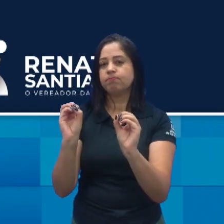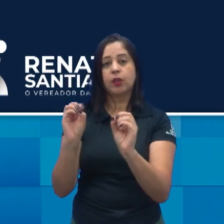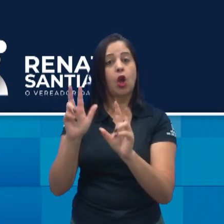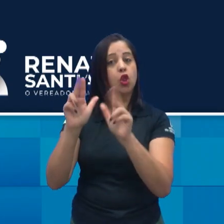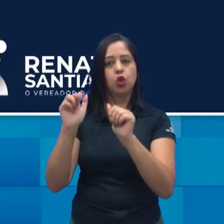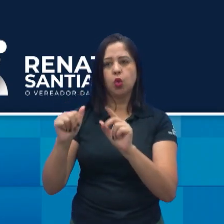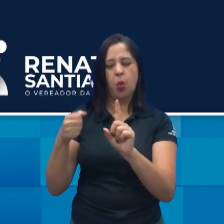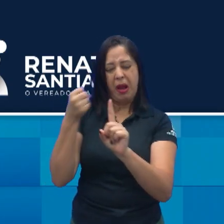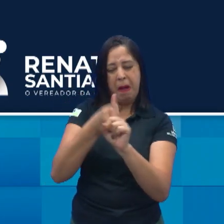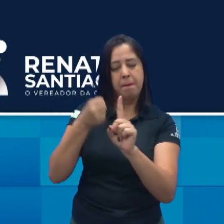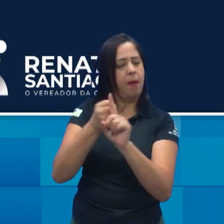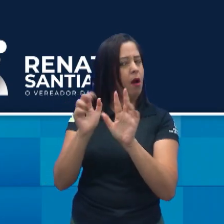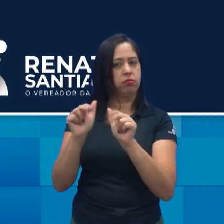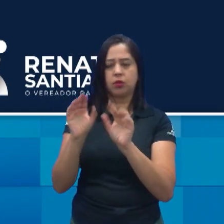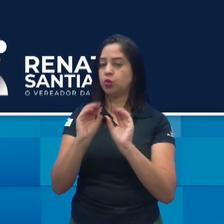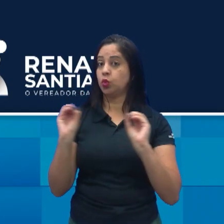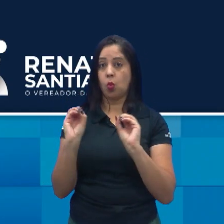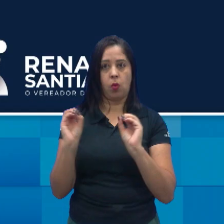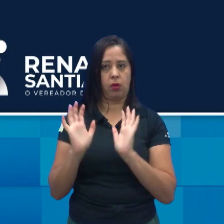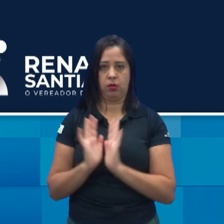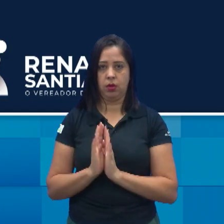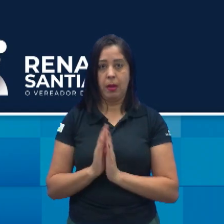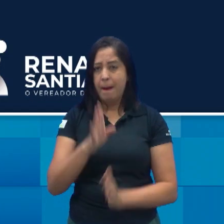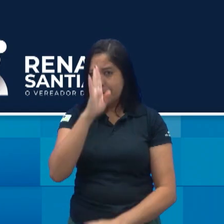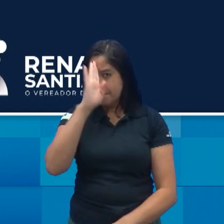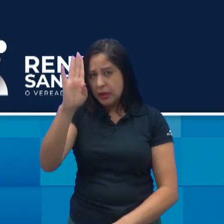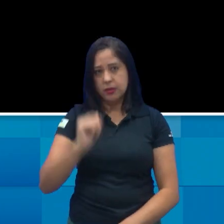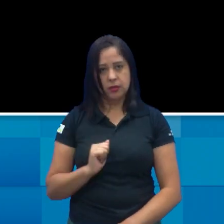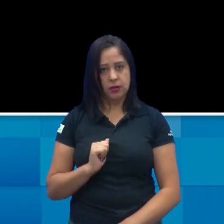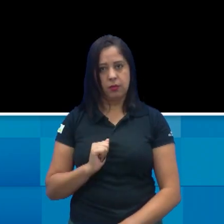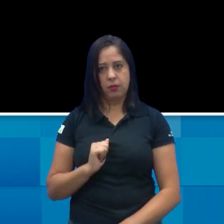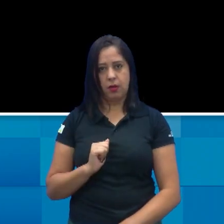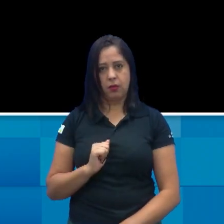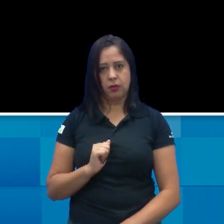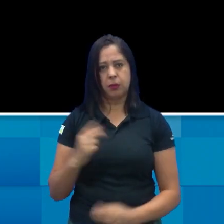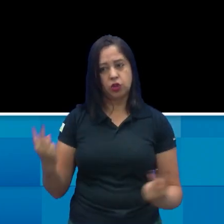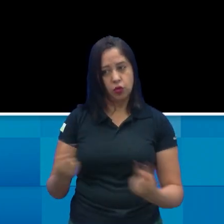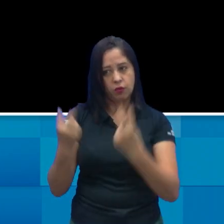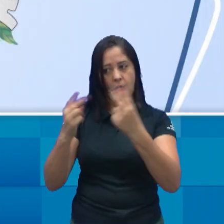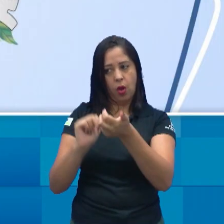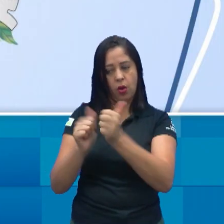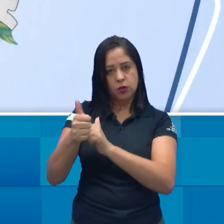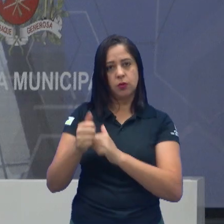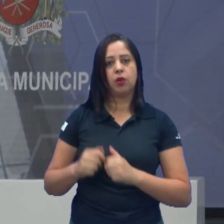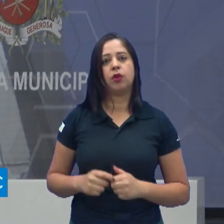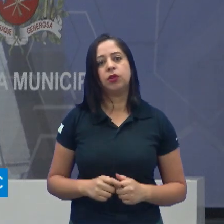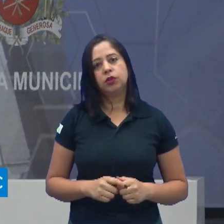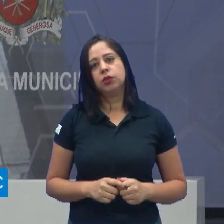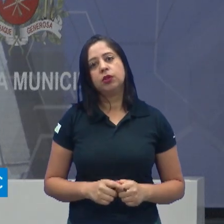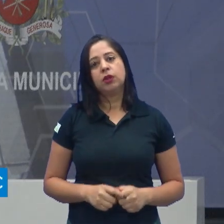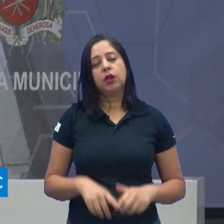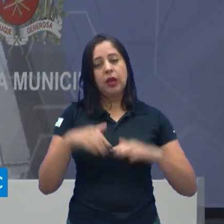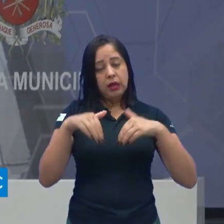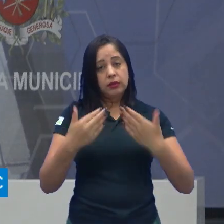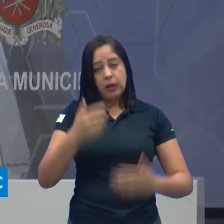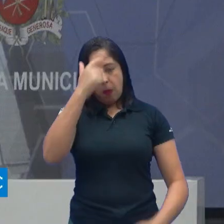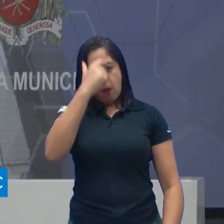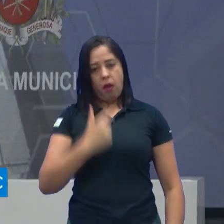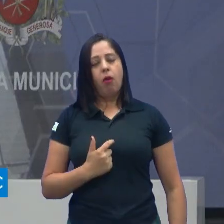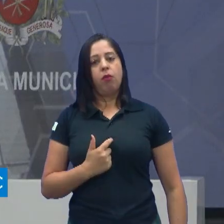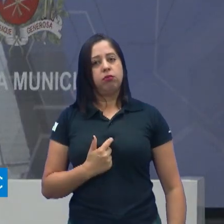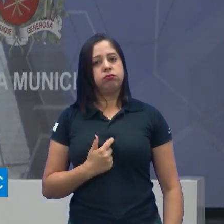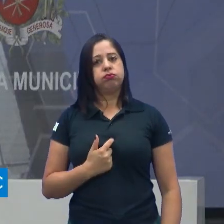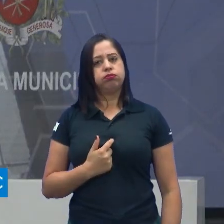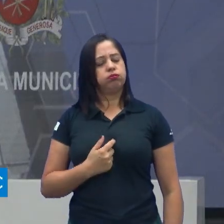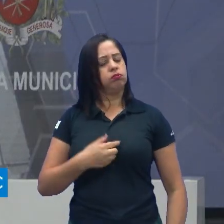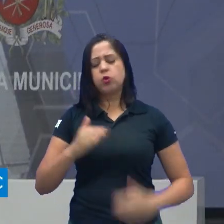quer que seja, principalmente os valores do esporte. Então fica aqui o meu repúdio a